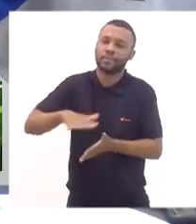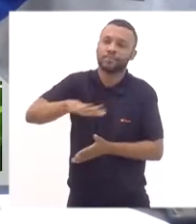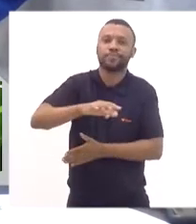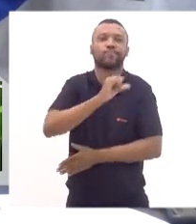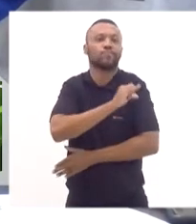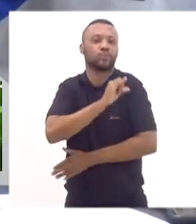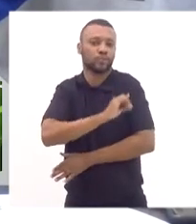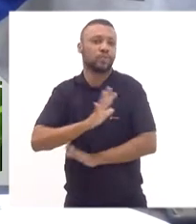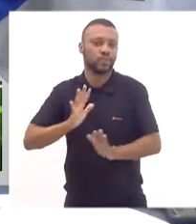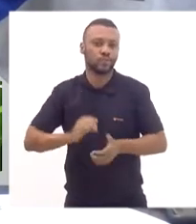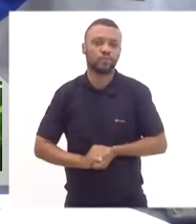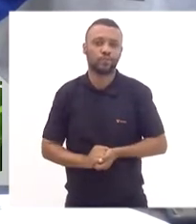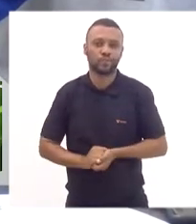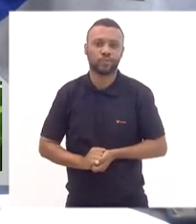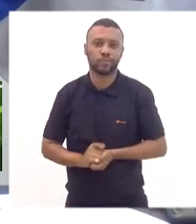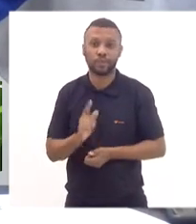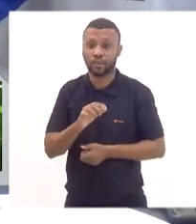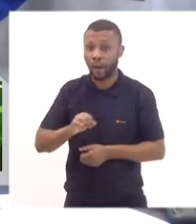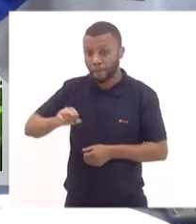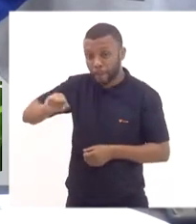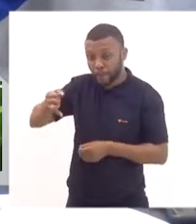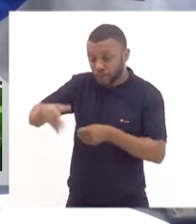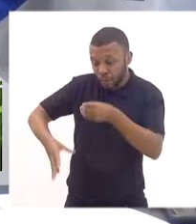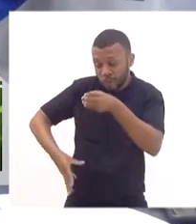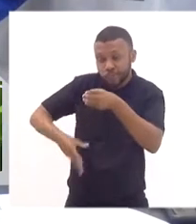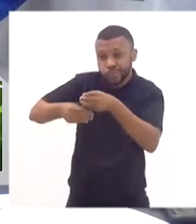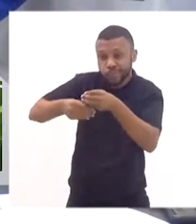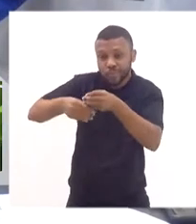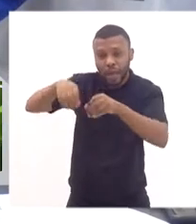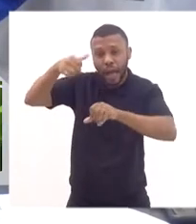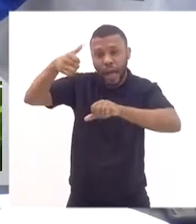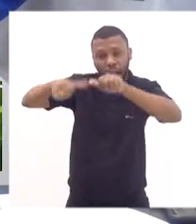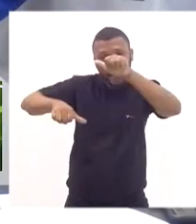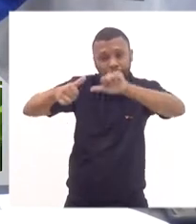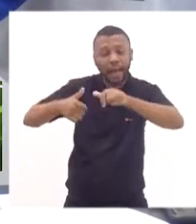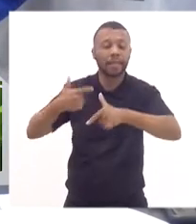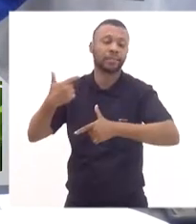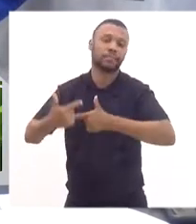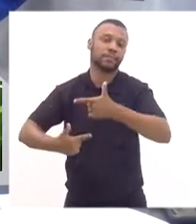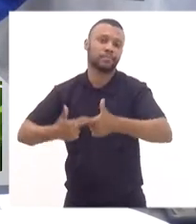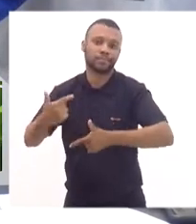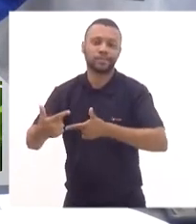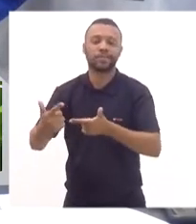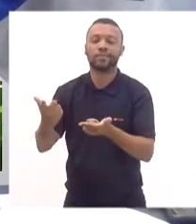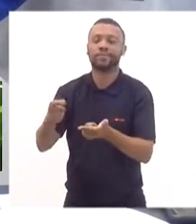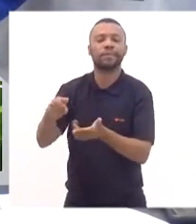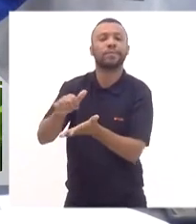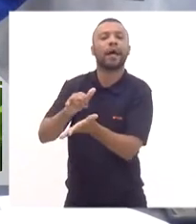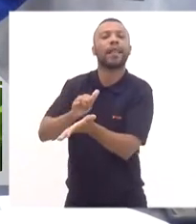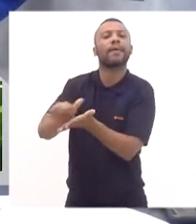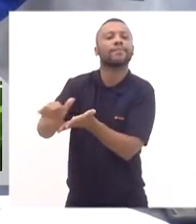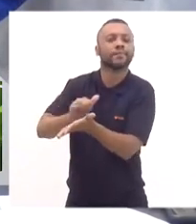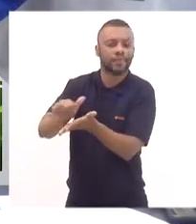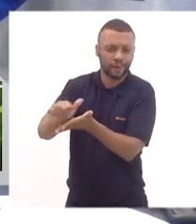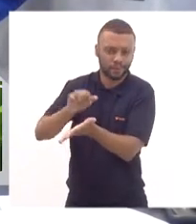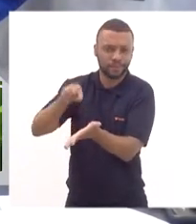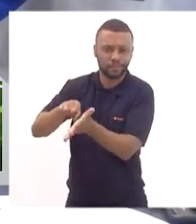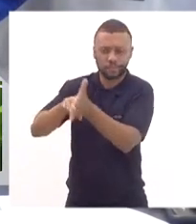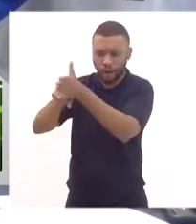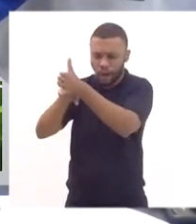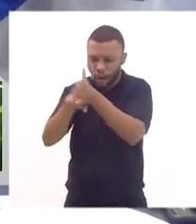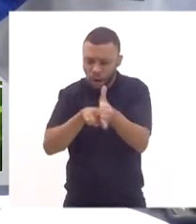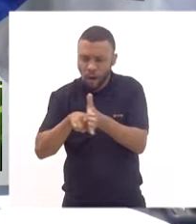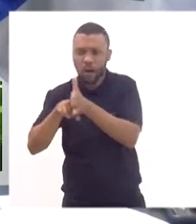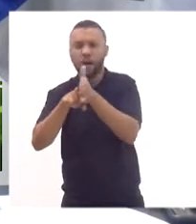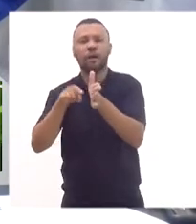E isto veio no bojo da análise da Operação Lava Jato. O autor